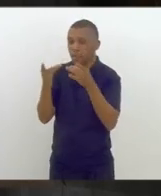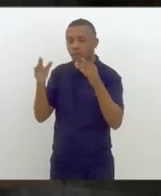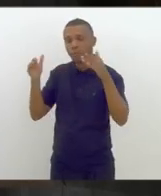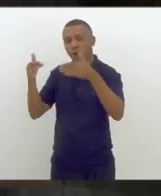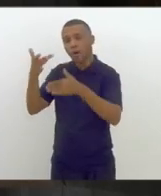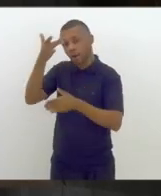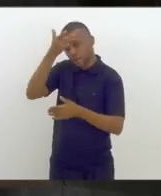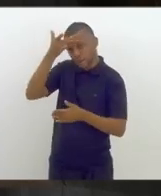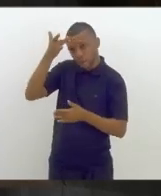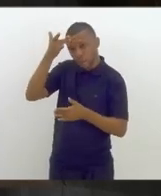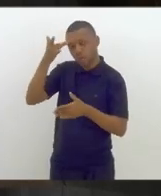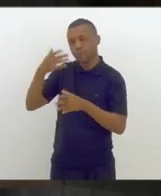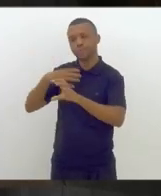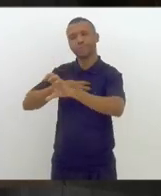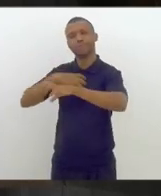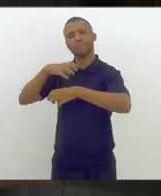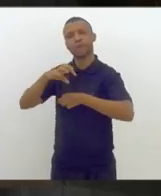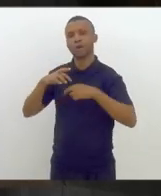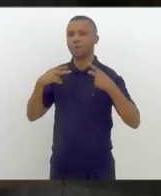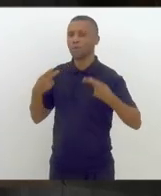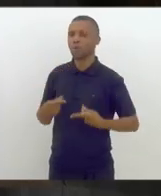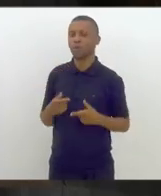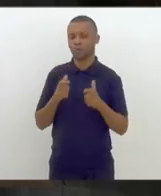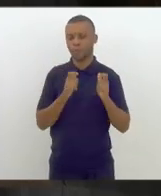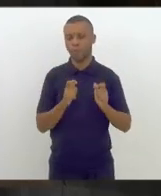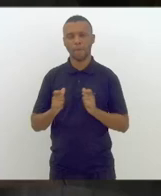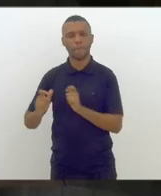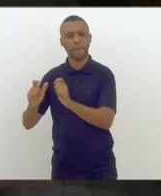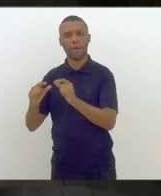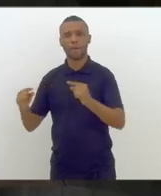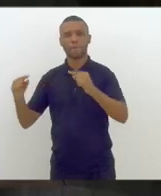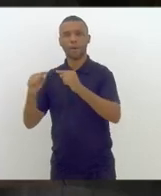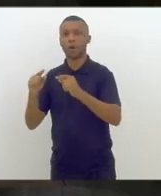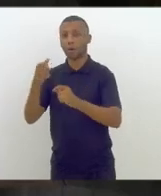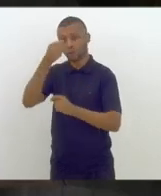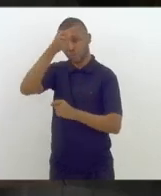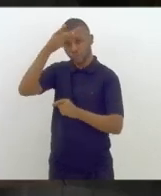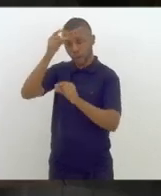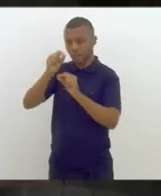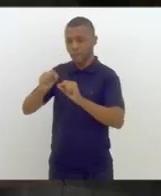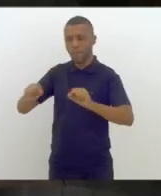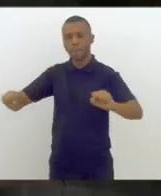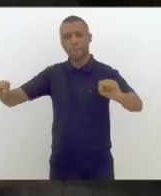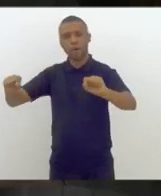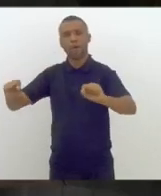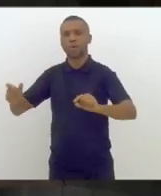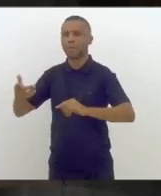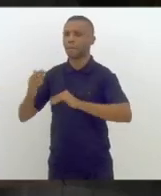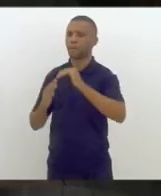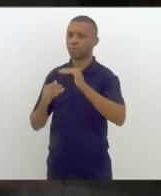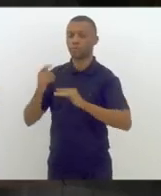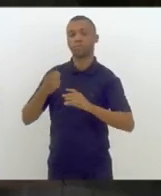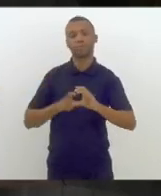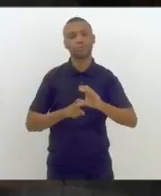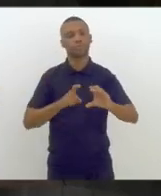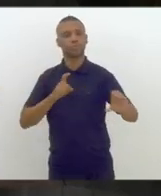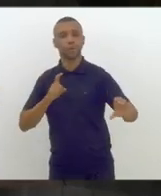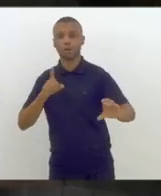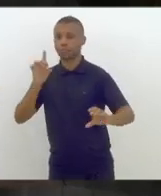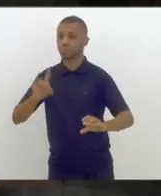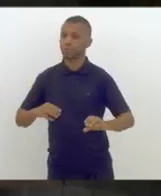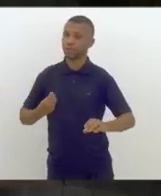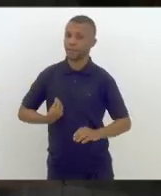mental humanizada, territorializada, né, nos bairros, construindo autonomia, construindo o direito à